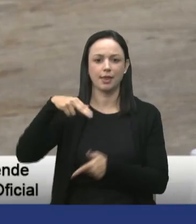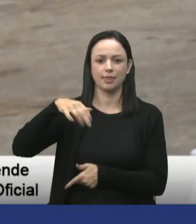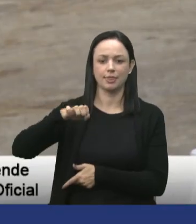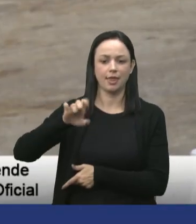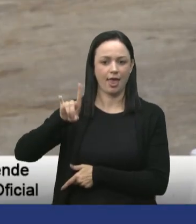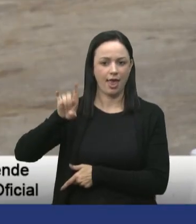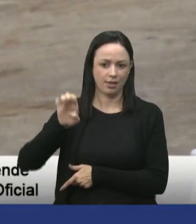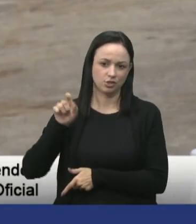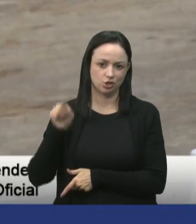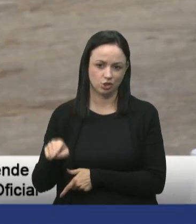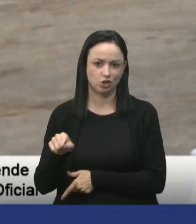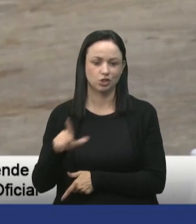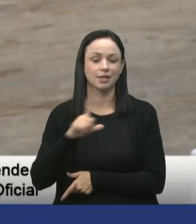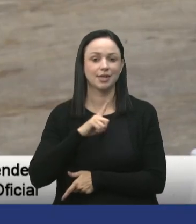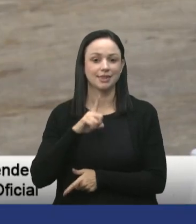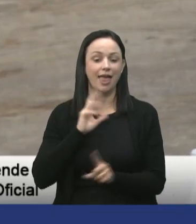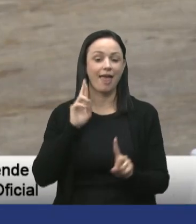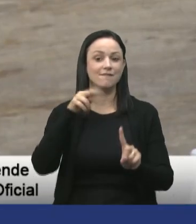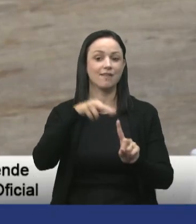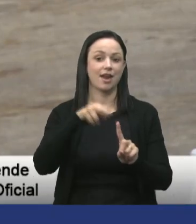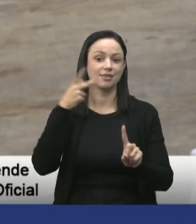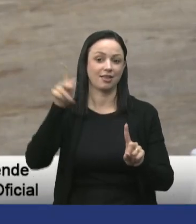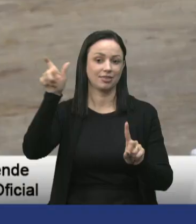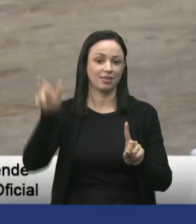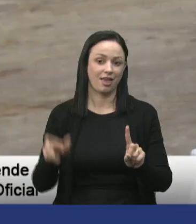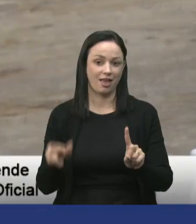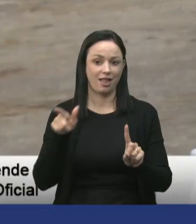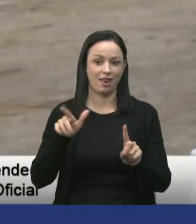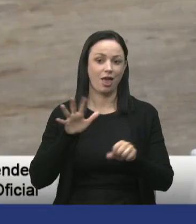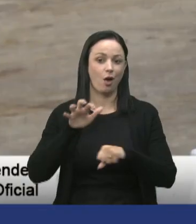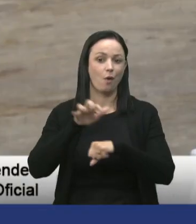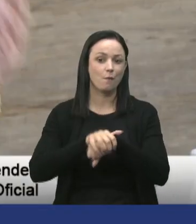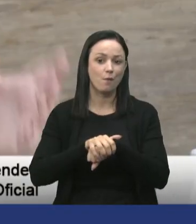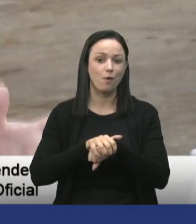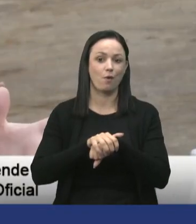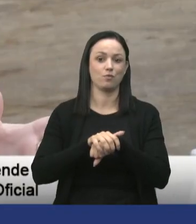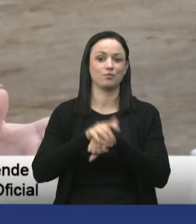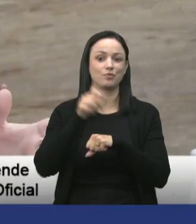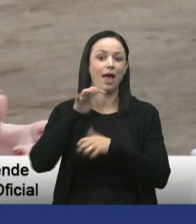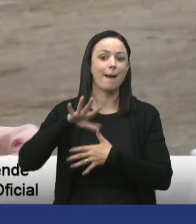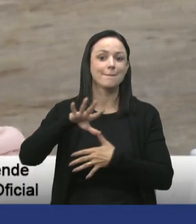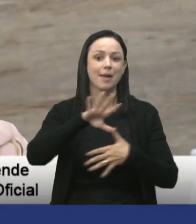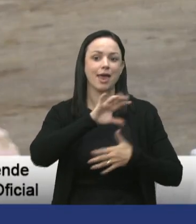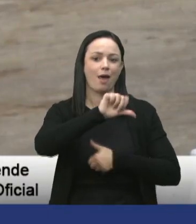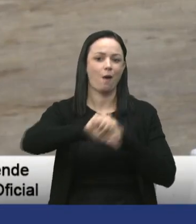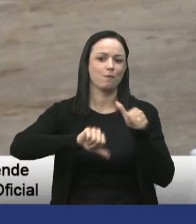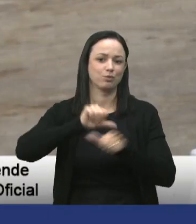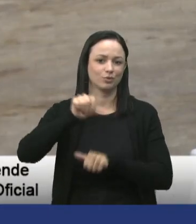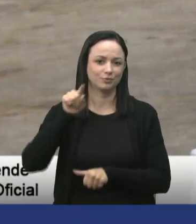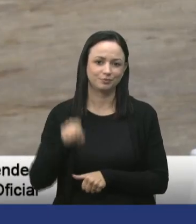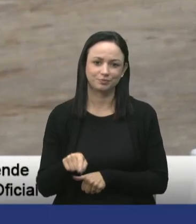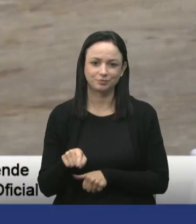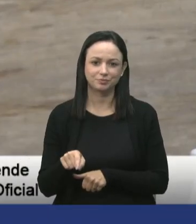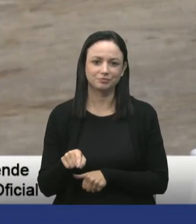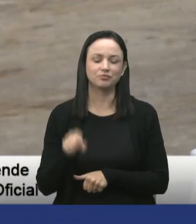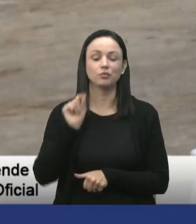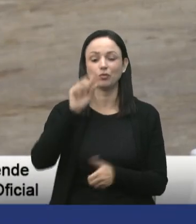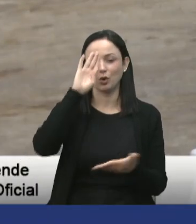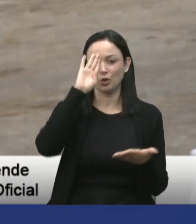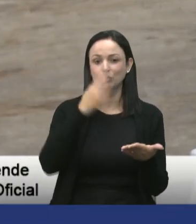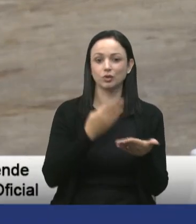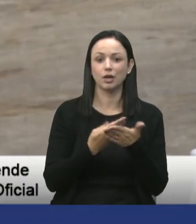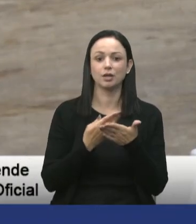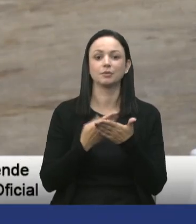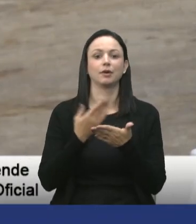Nós temos a referência da colonização das Américas alterada, né? O que se acreditou por